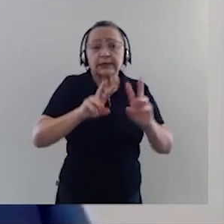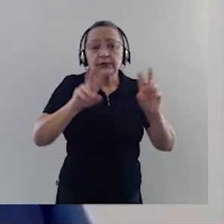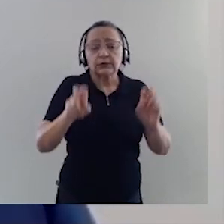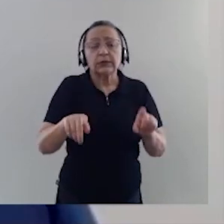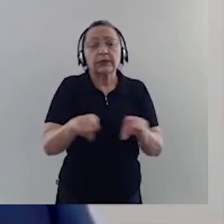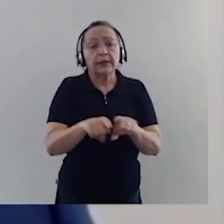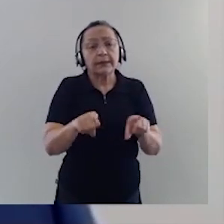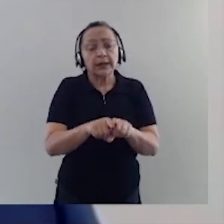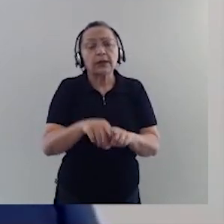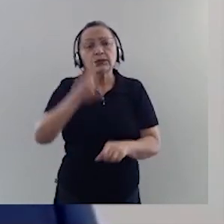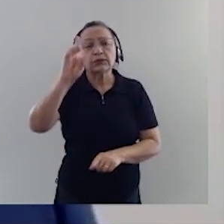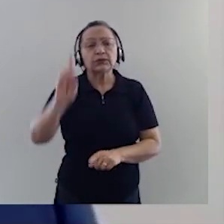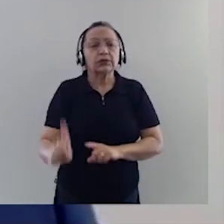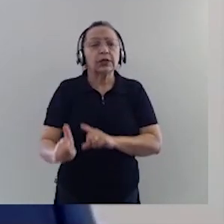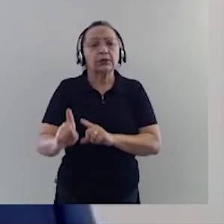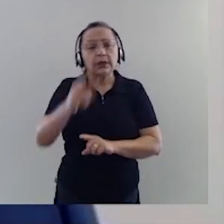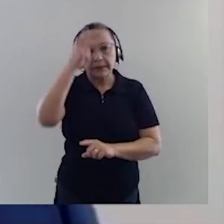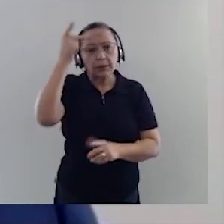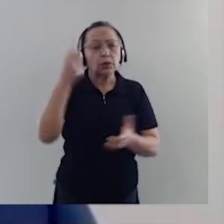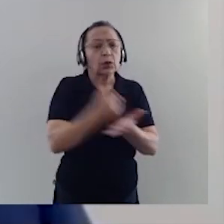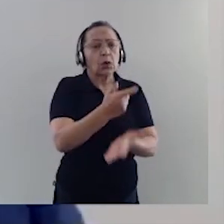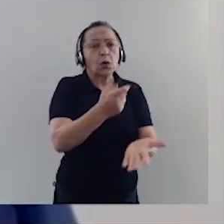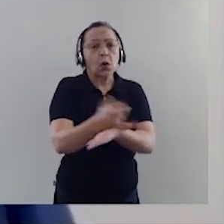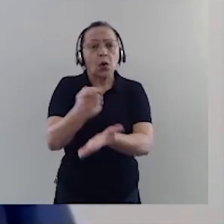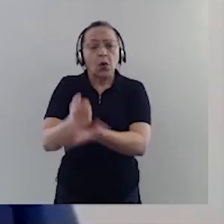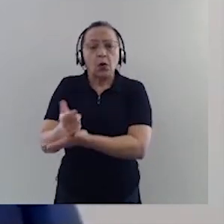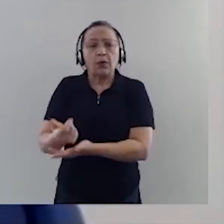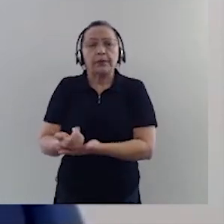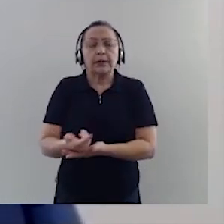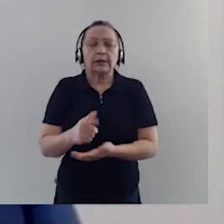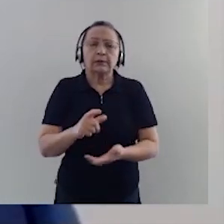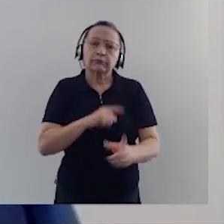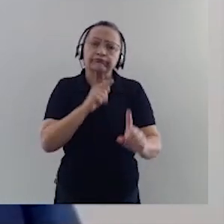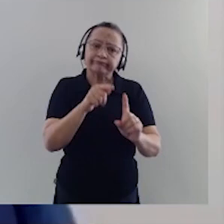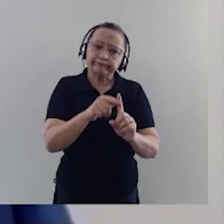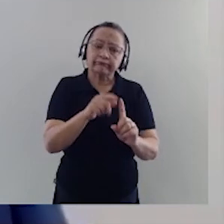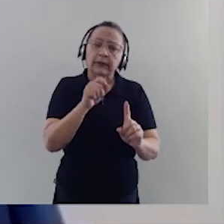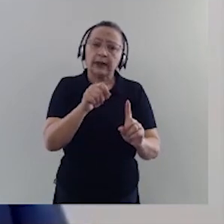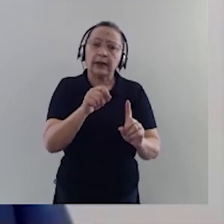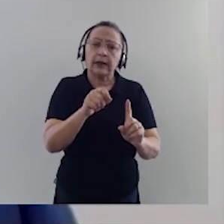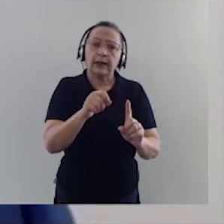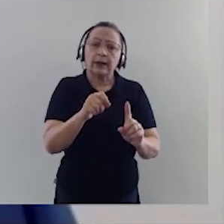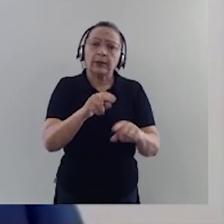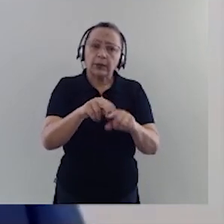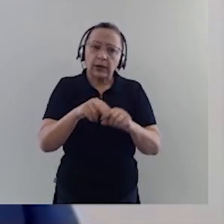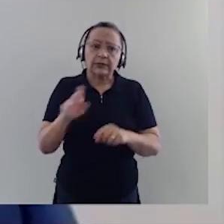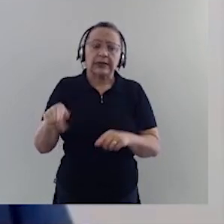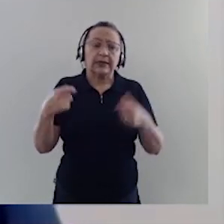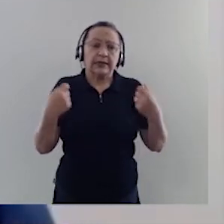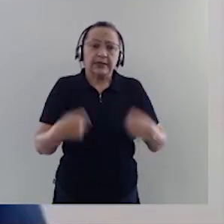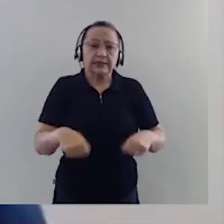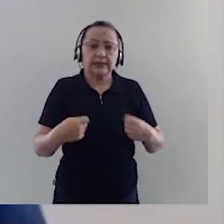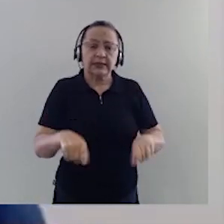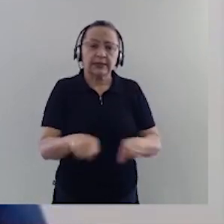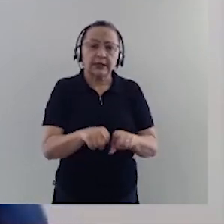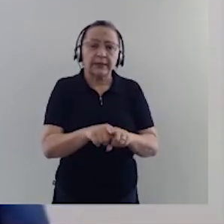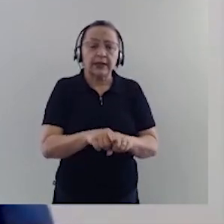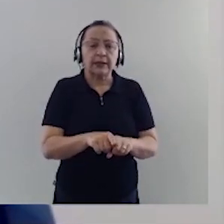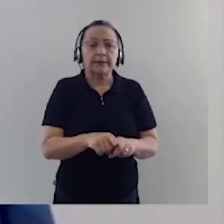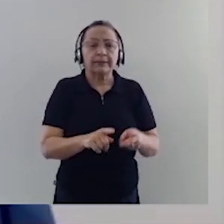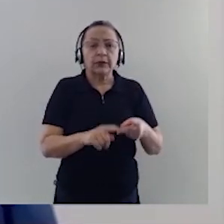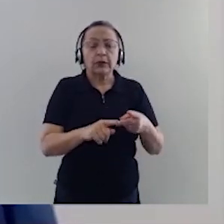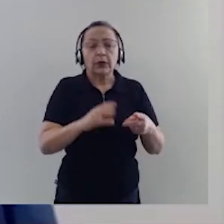e também os direitos do consumidor vis-à-vis com a questão da força maior e do caso